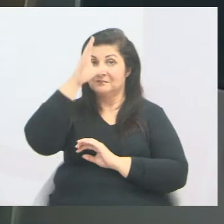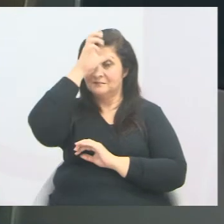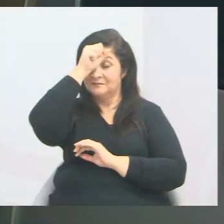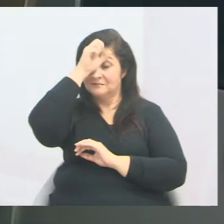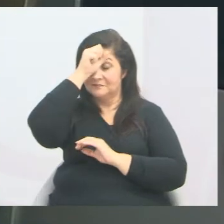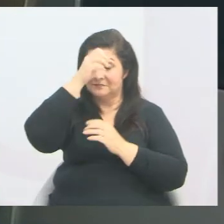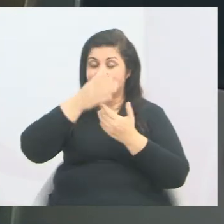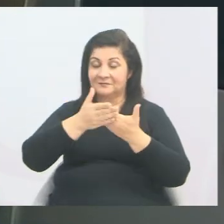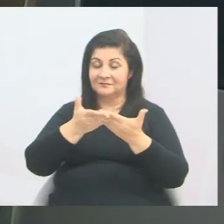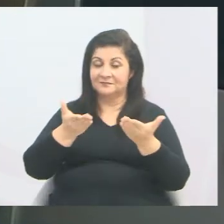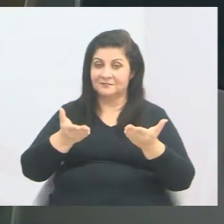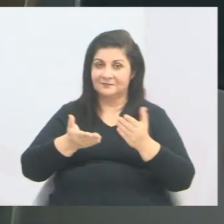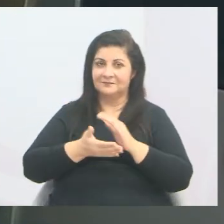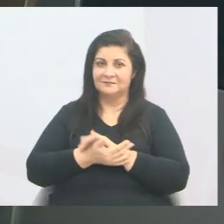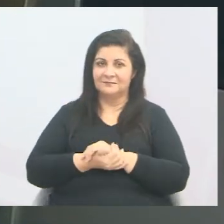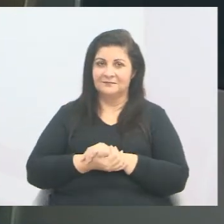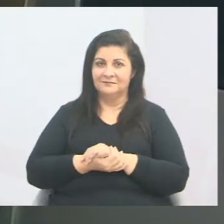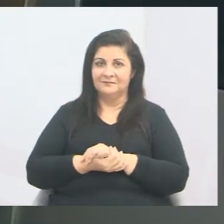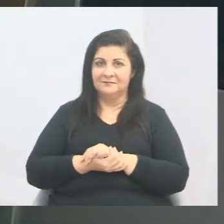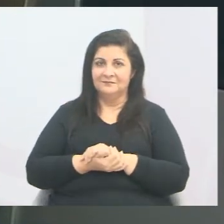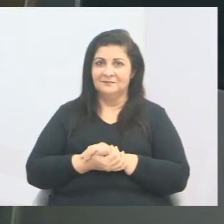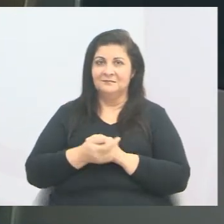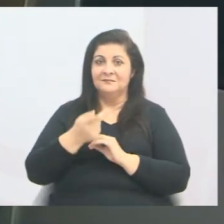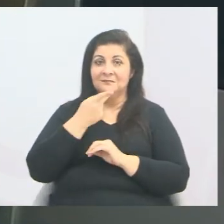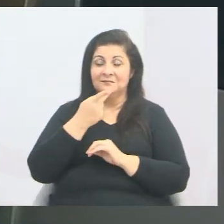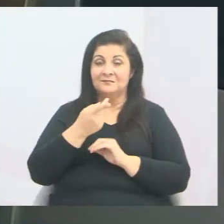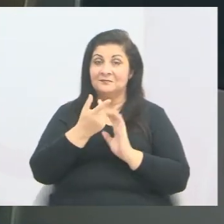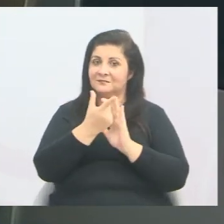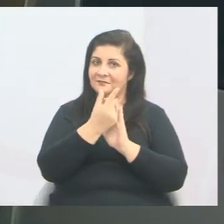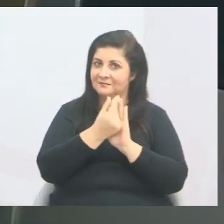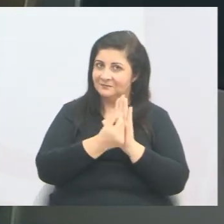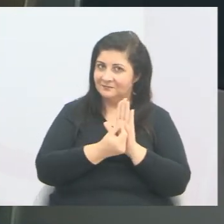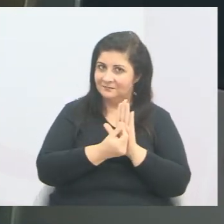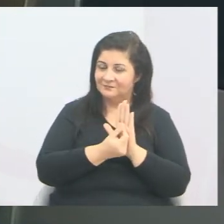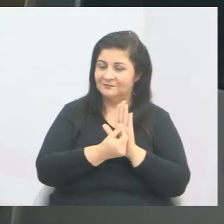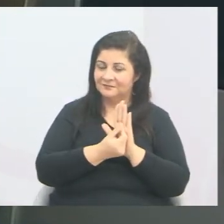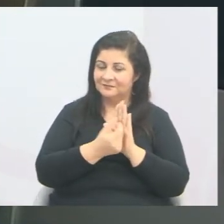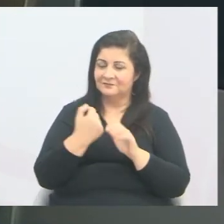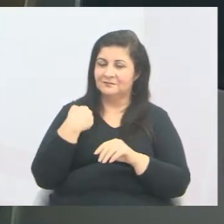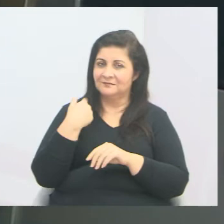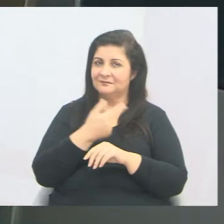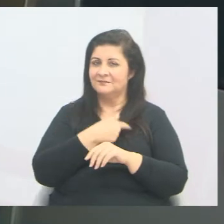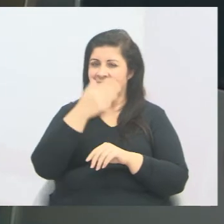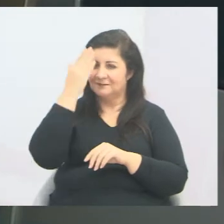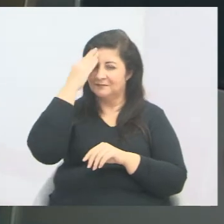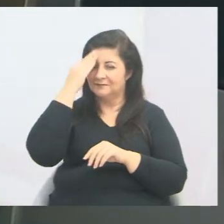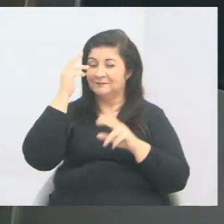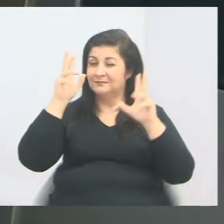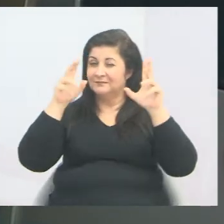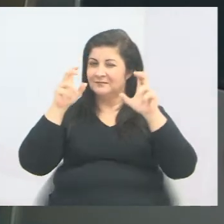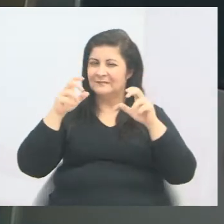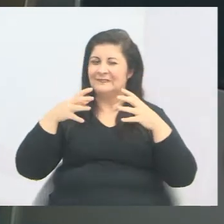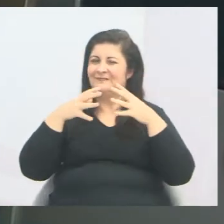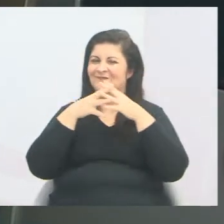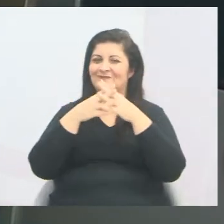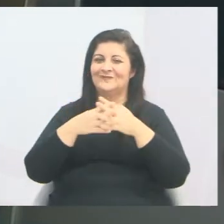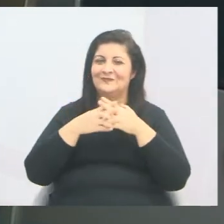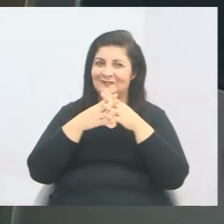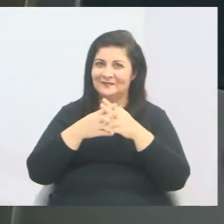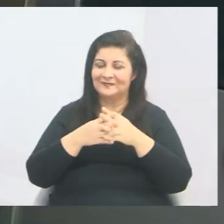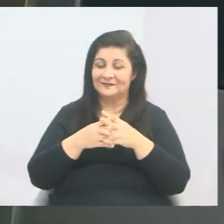vocês. A gente, quando fala de orçamento público, a gente sabe que é um tema muito complexo e é